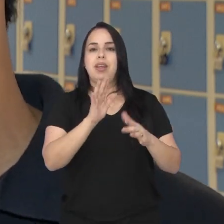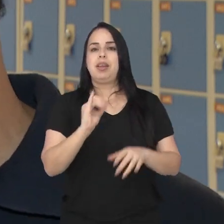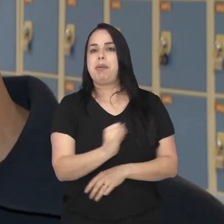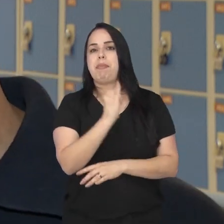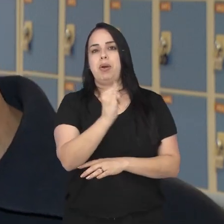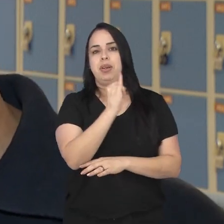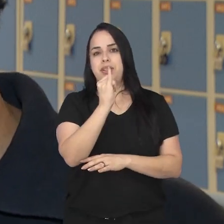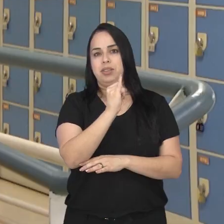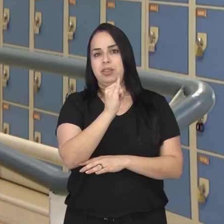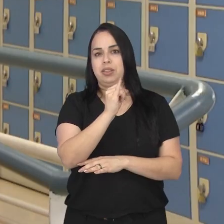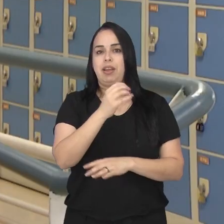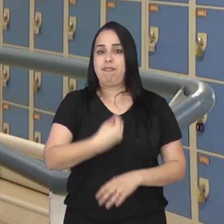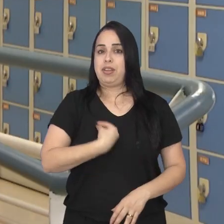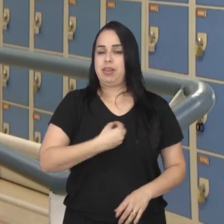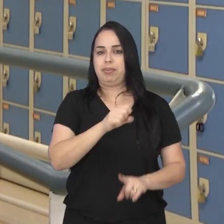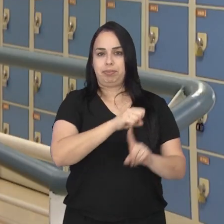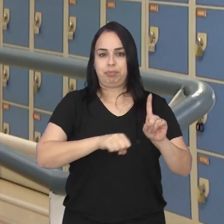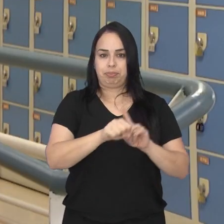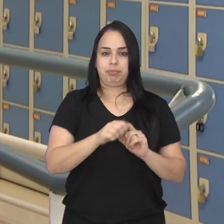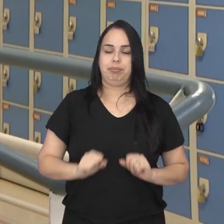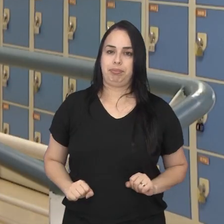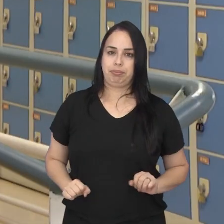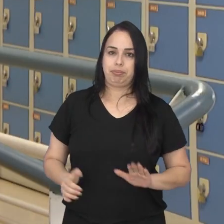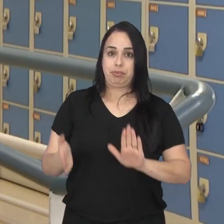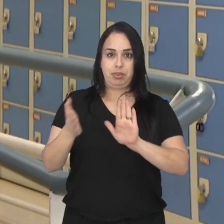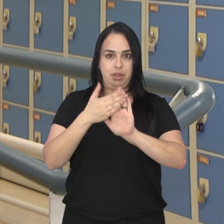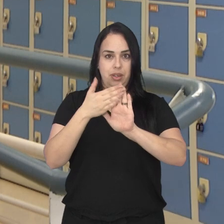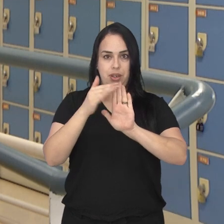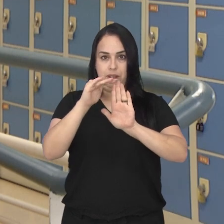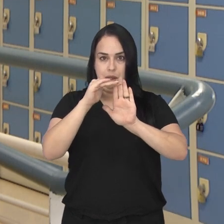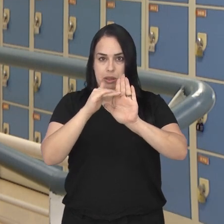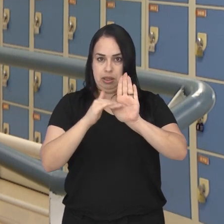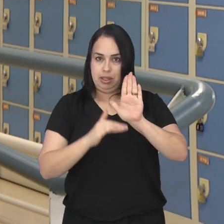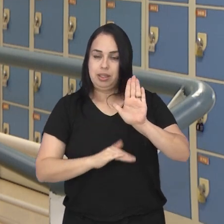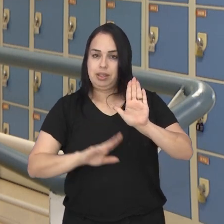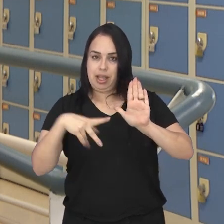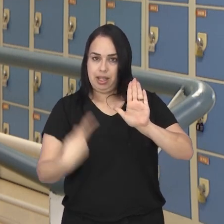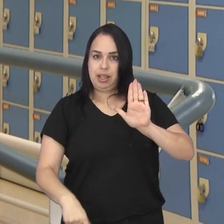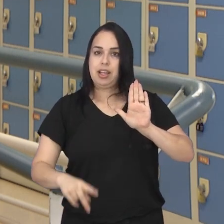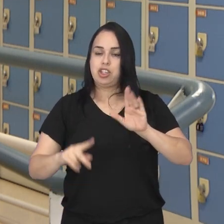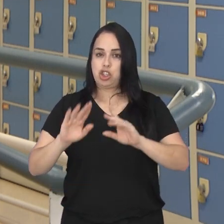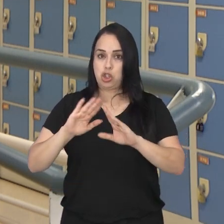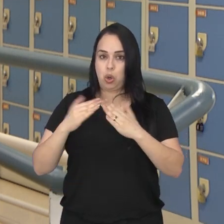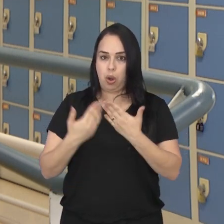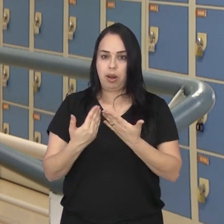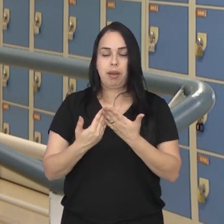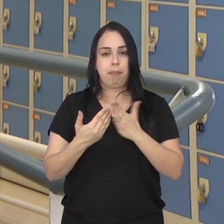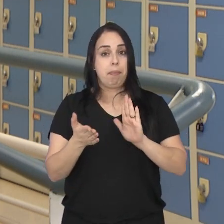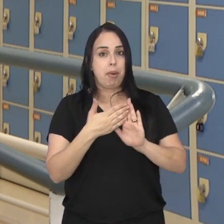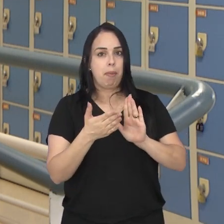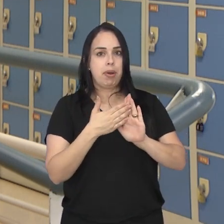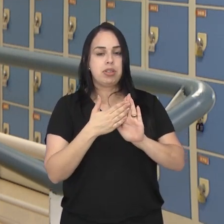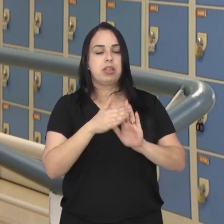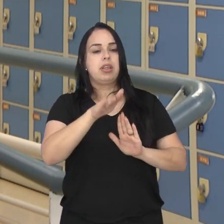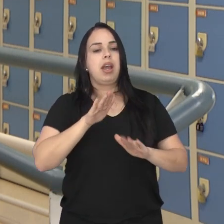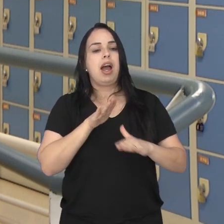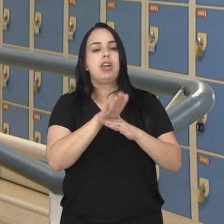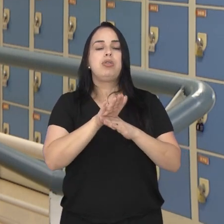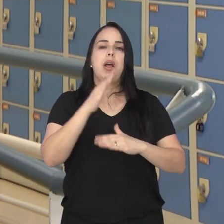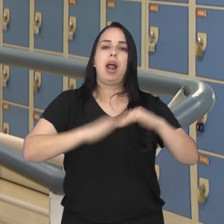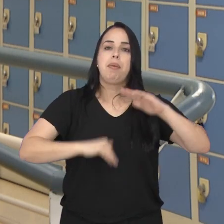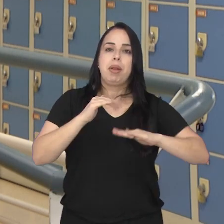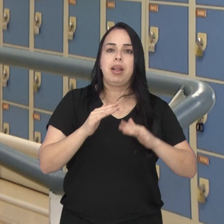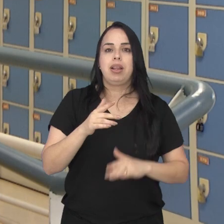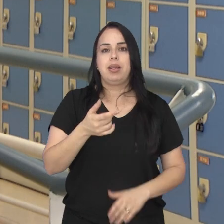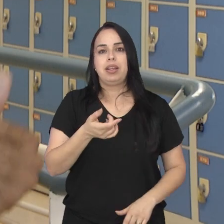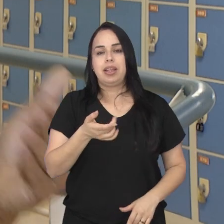social dos jovens é importante isso a gente ter na proposta do pedagógica da escola propostas que desenvolvam essas habilidades